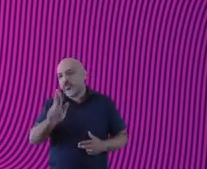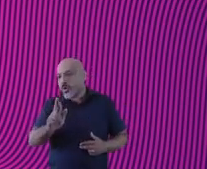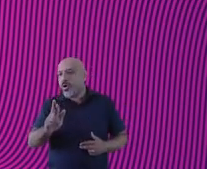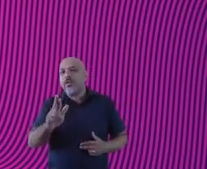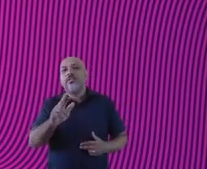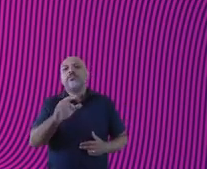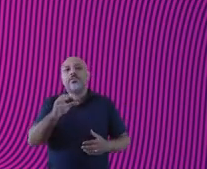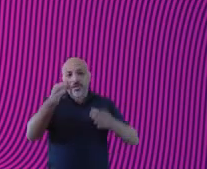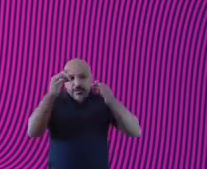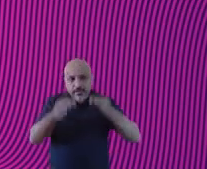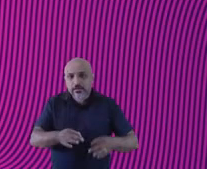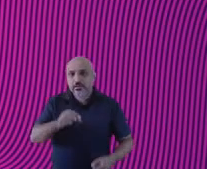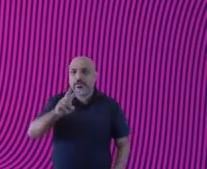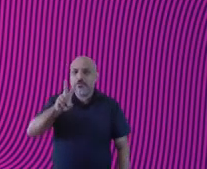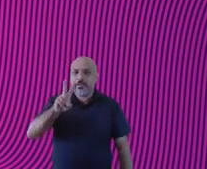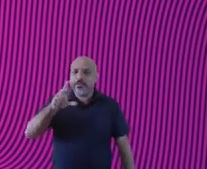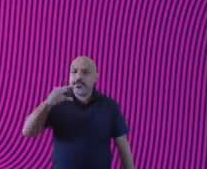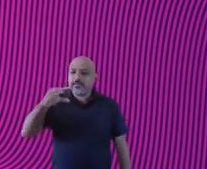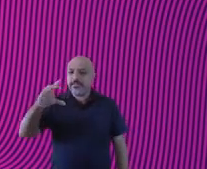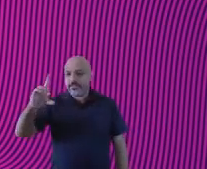com BCD,